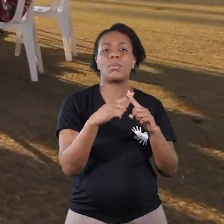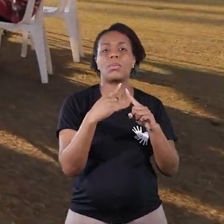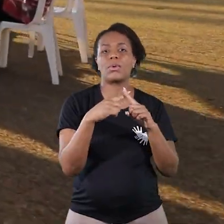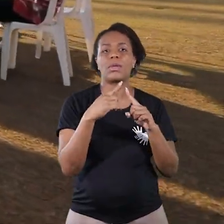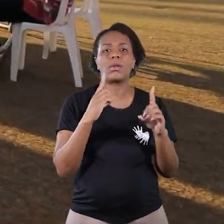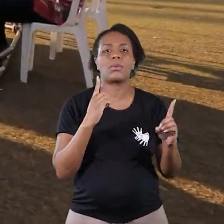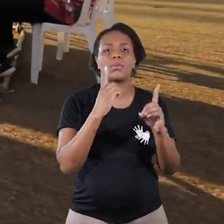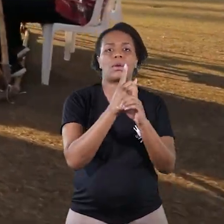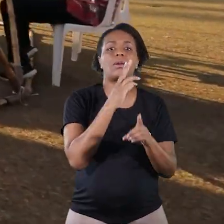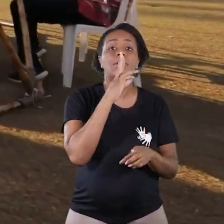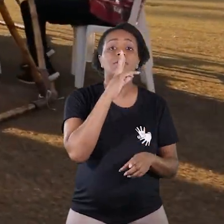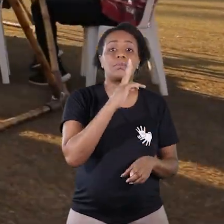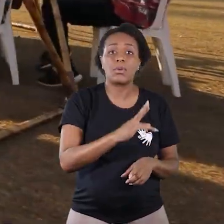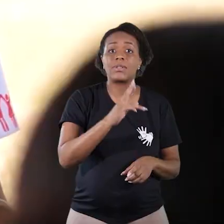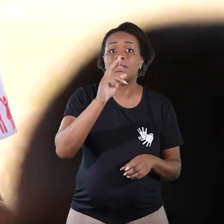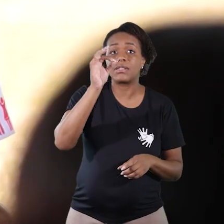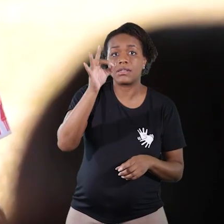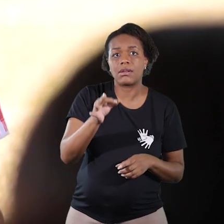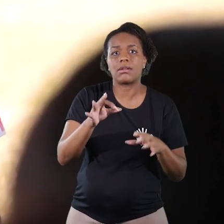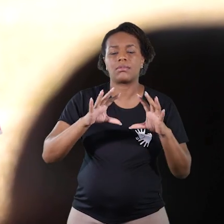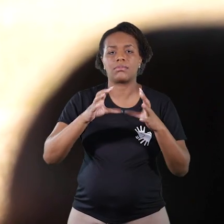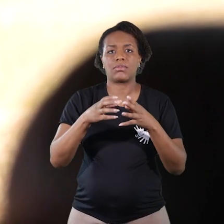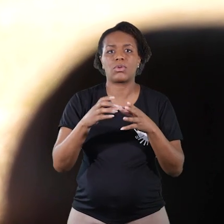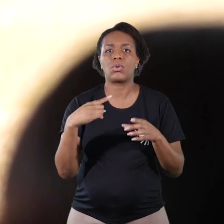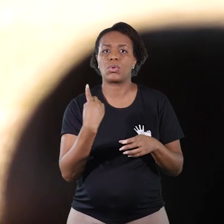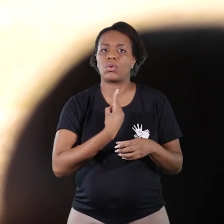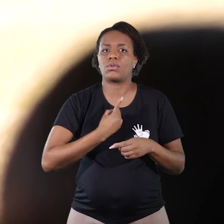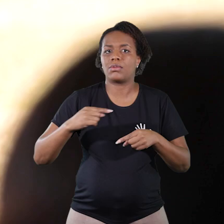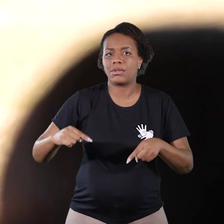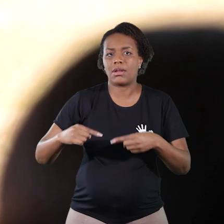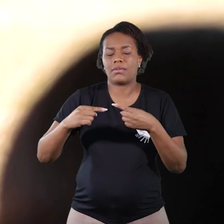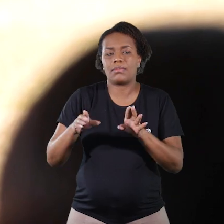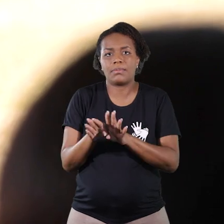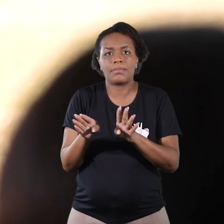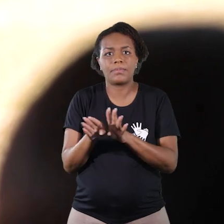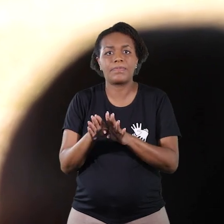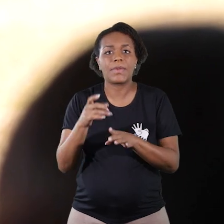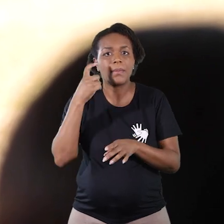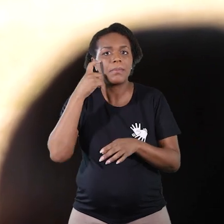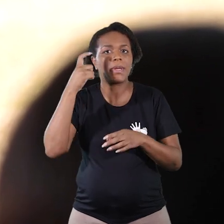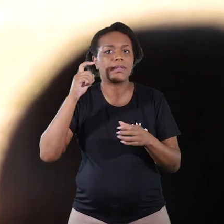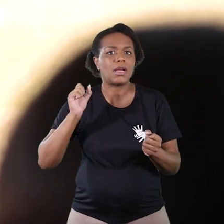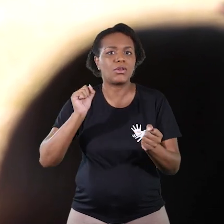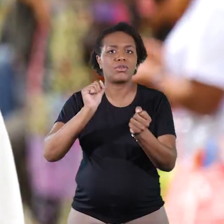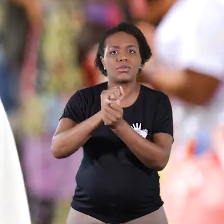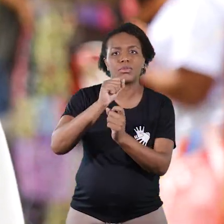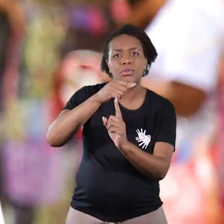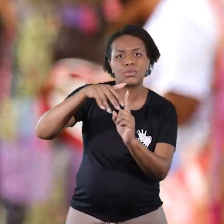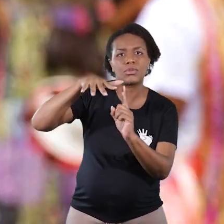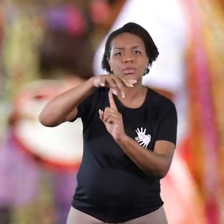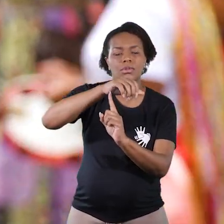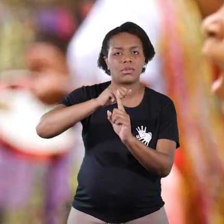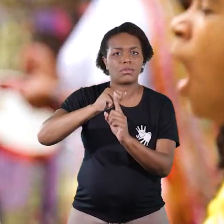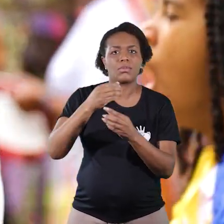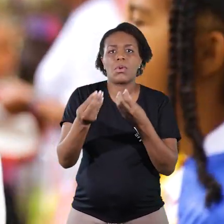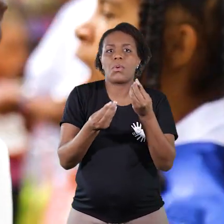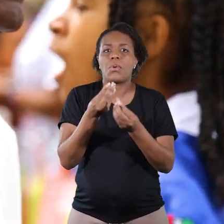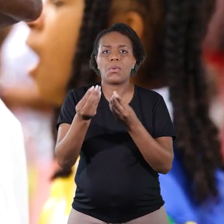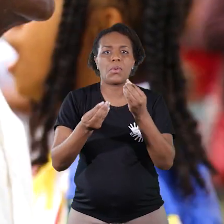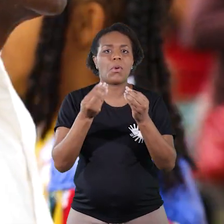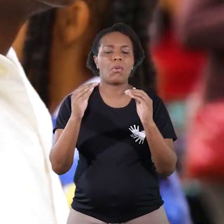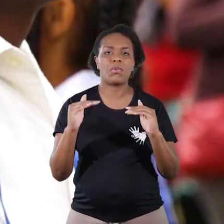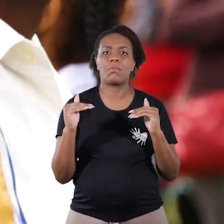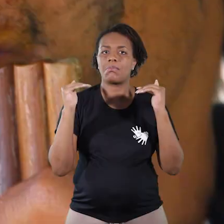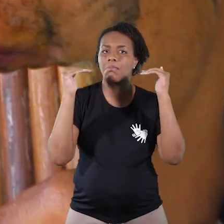essas populações, para encontrar soluções que sejam coletivas, porque esse também é o nosso desafio, né? Pensar junto